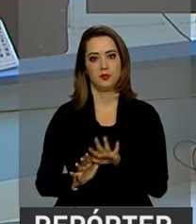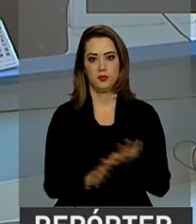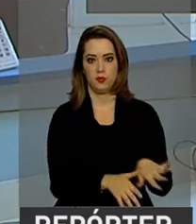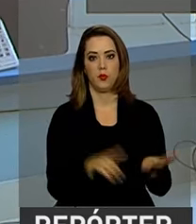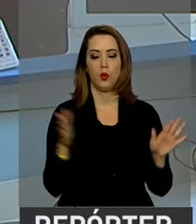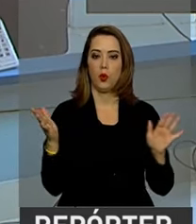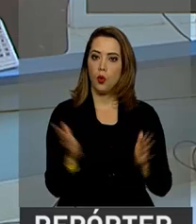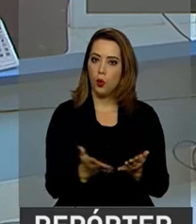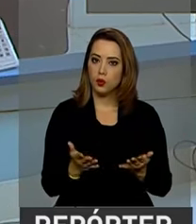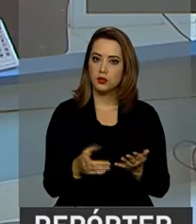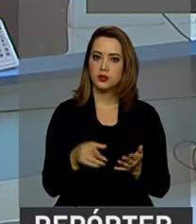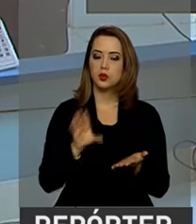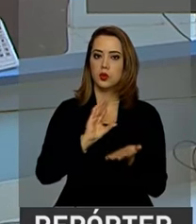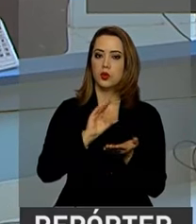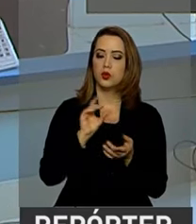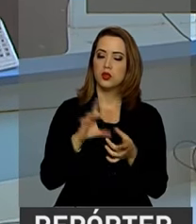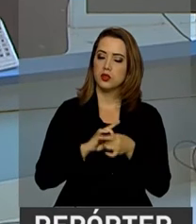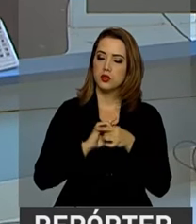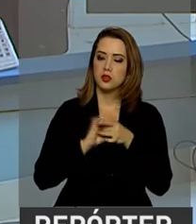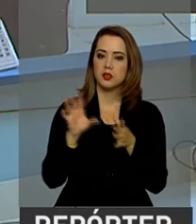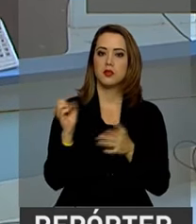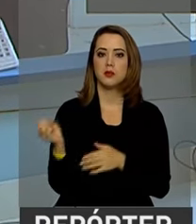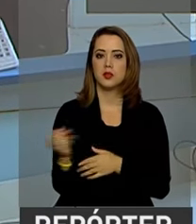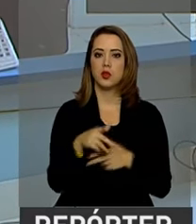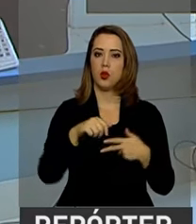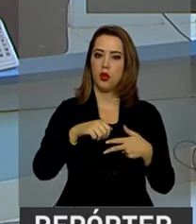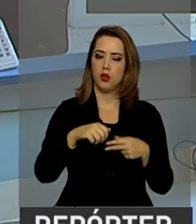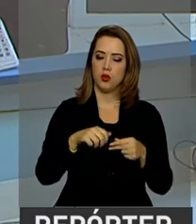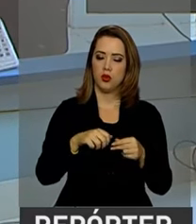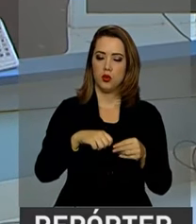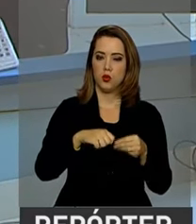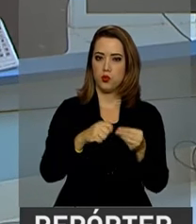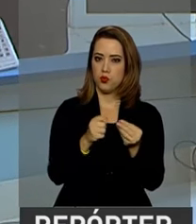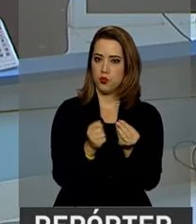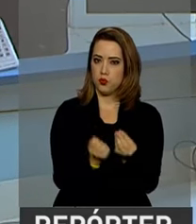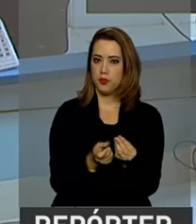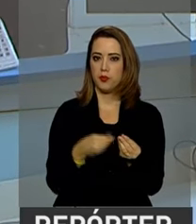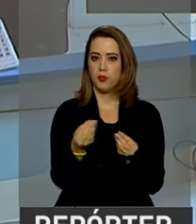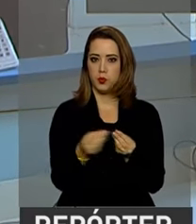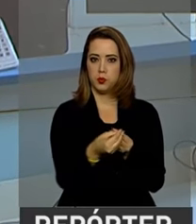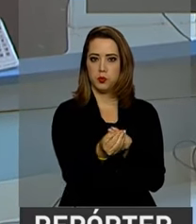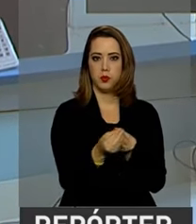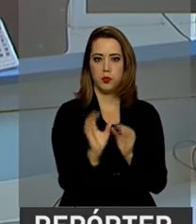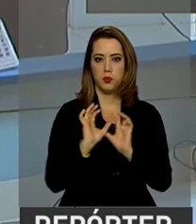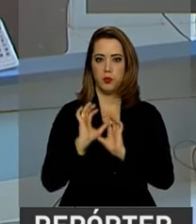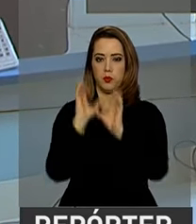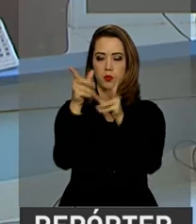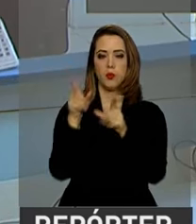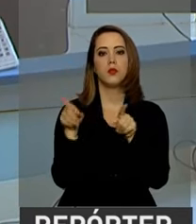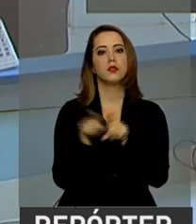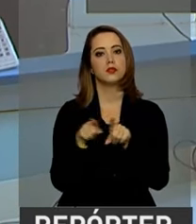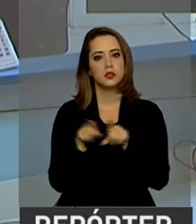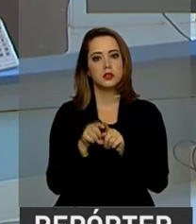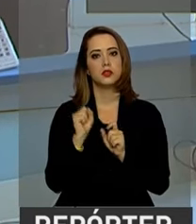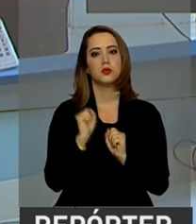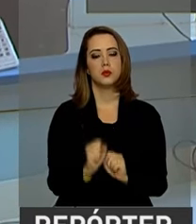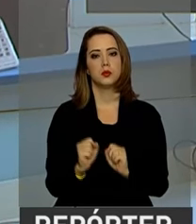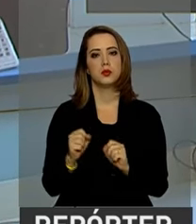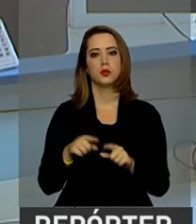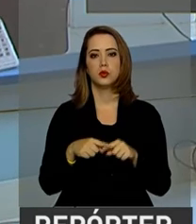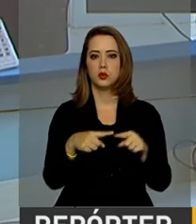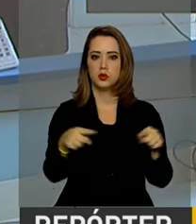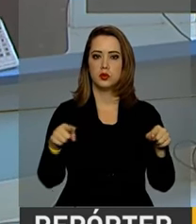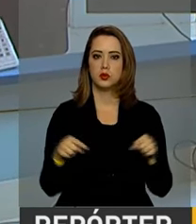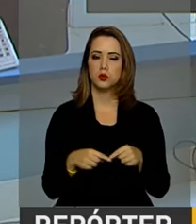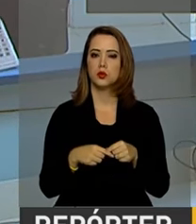E foi liberado um novo lote de ingressos para os jogos de basquete e handball das Olimpíadas. As compras podem ser feitas nas bilheterias